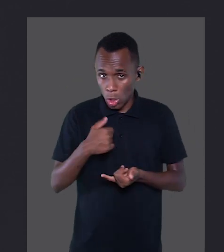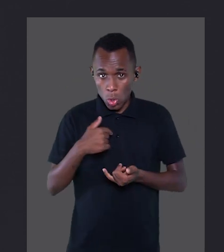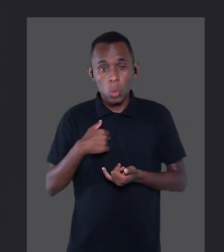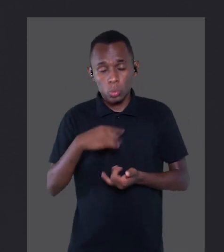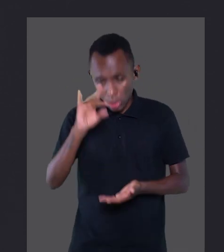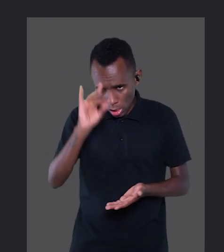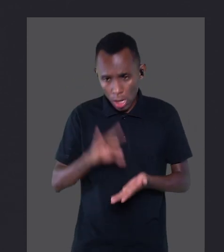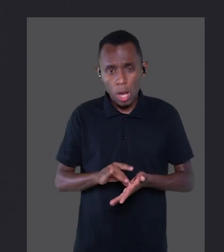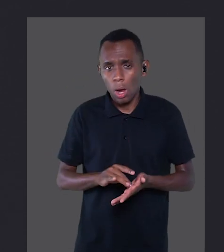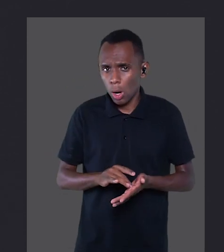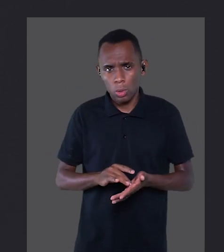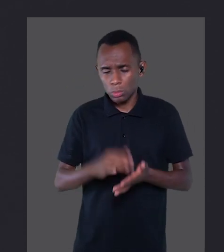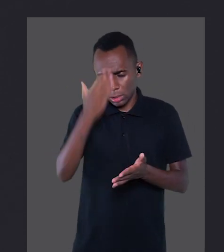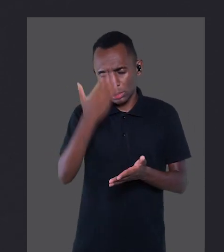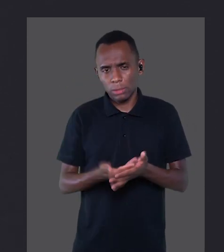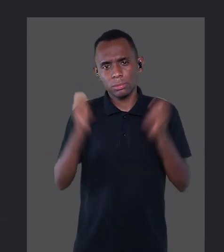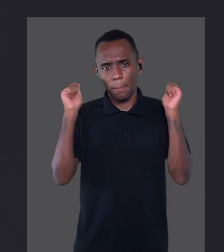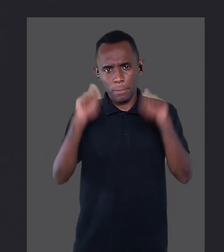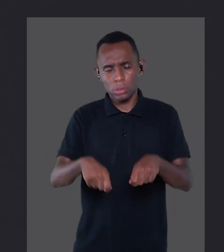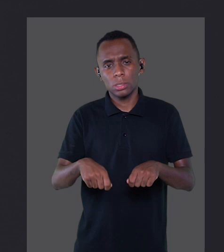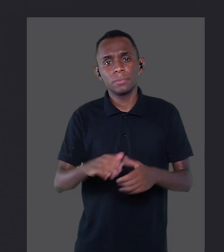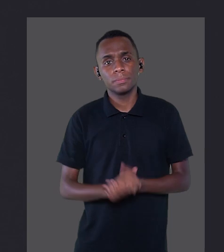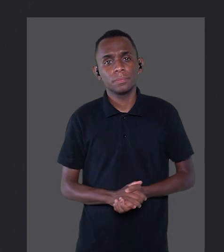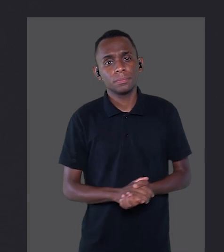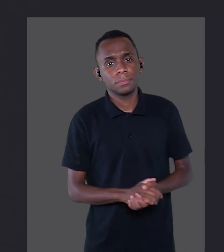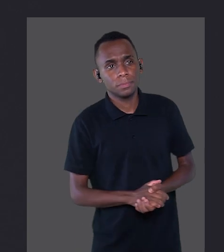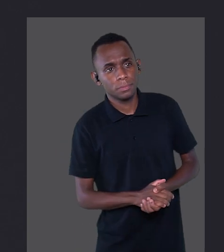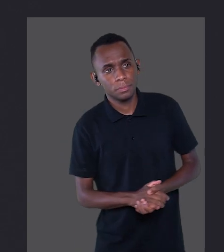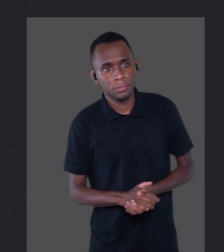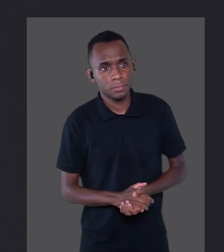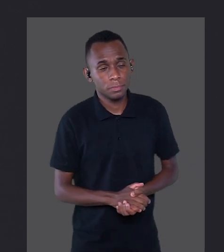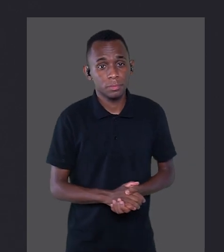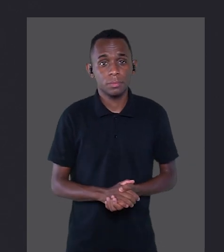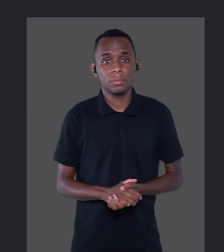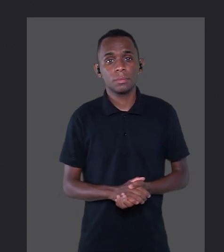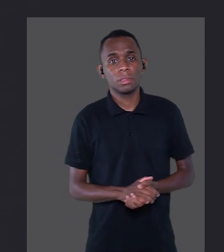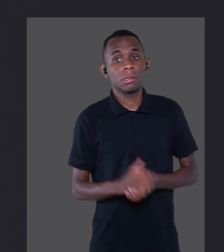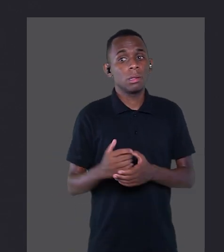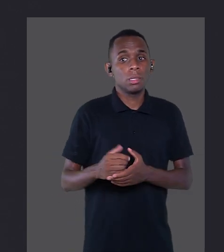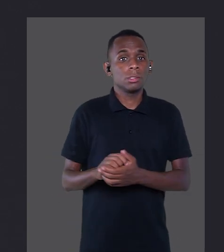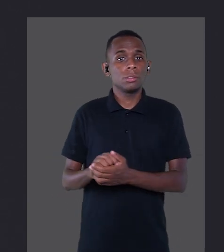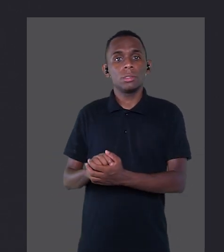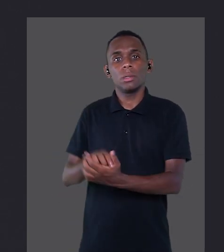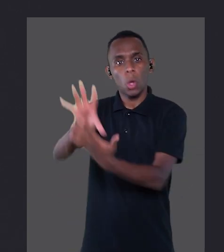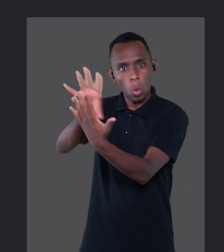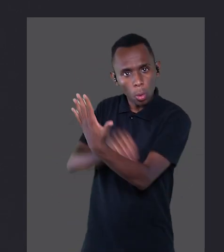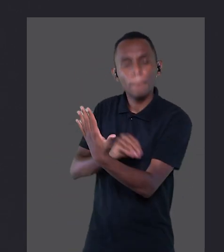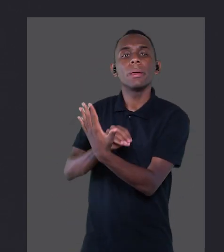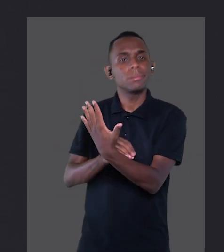sinceramente, não levava muita fé que fosse dar certo, né? Essa coisa de imitar o maior escritor